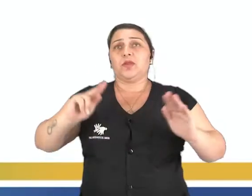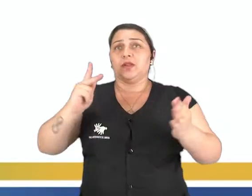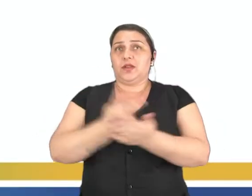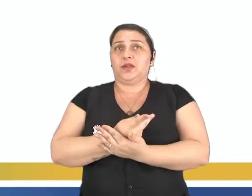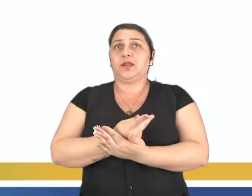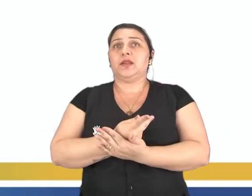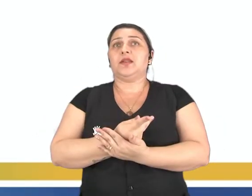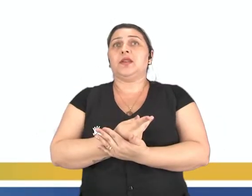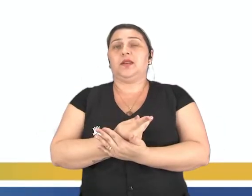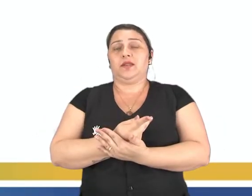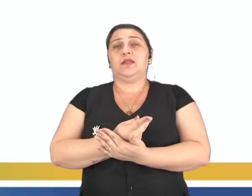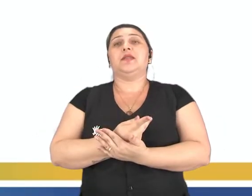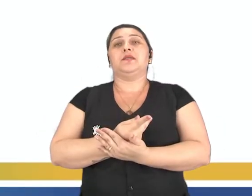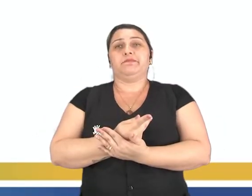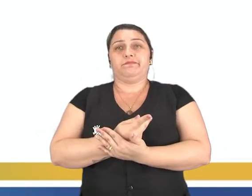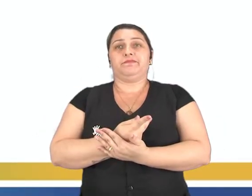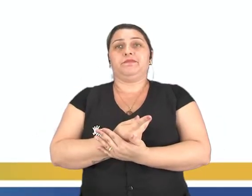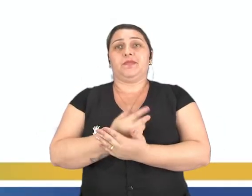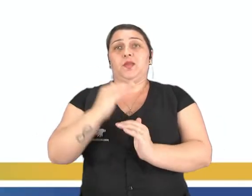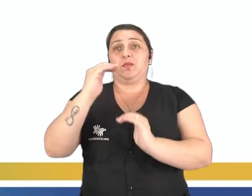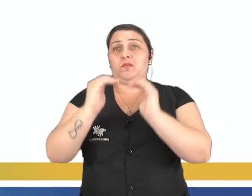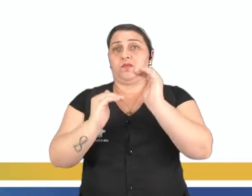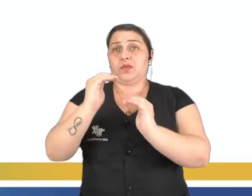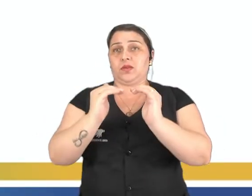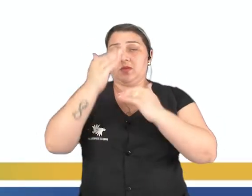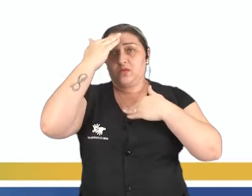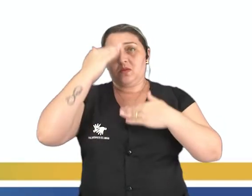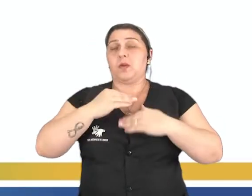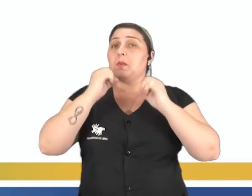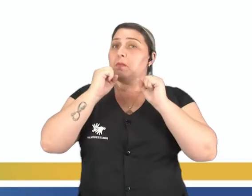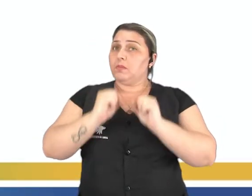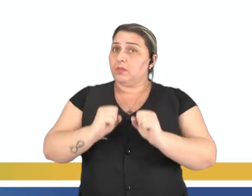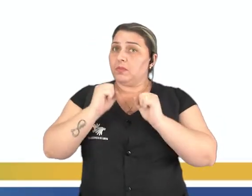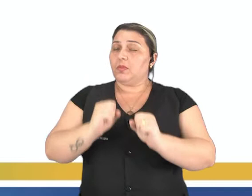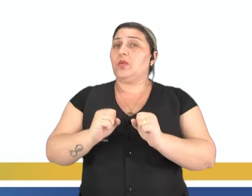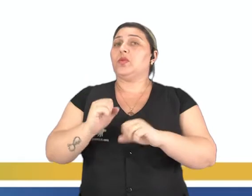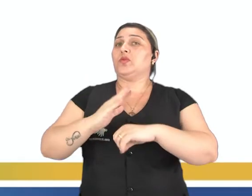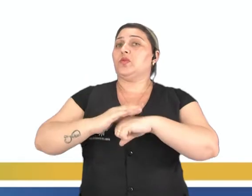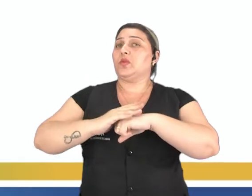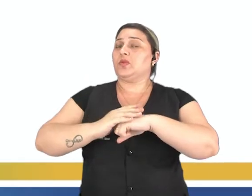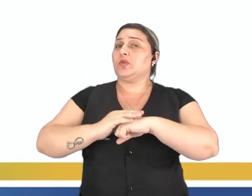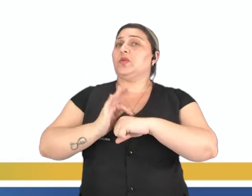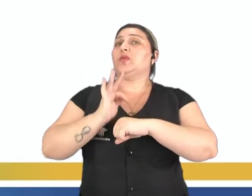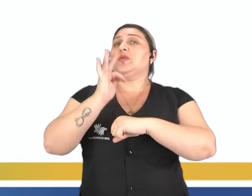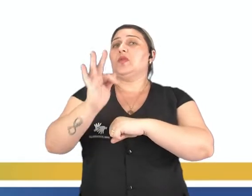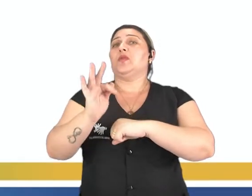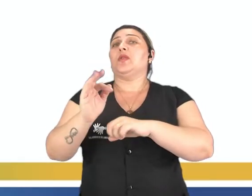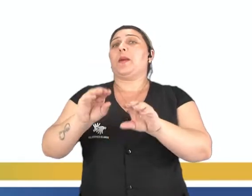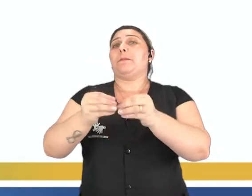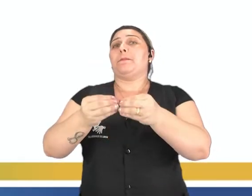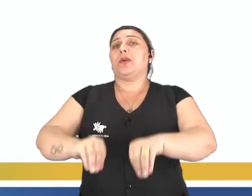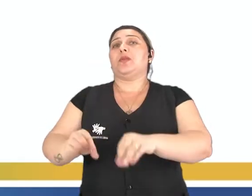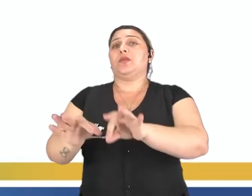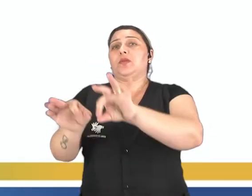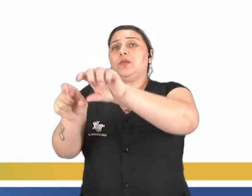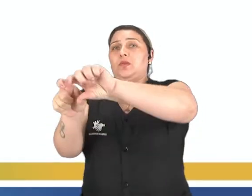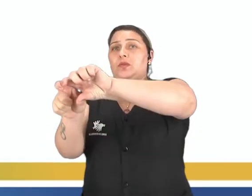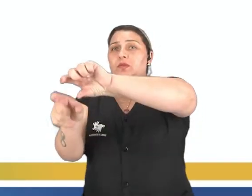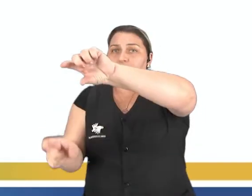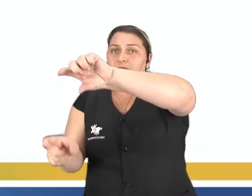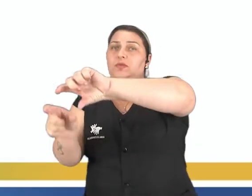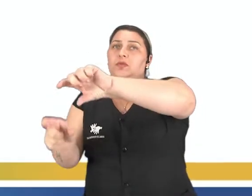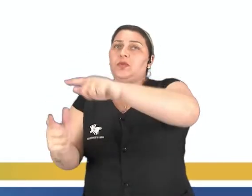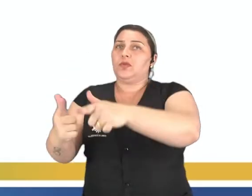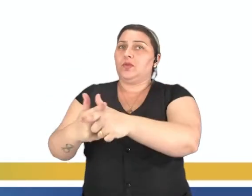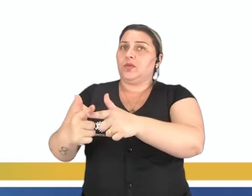posturas incorretas contrariam o equilíbrio corporal e podem levar a uma doença que afeta a coluna, né? Uma das principais